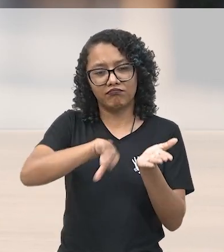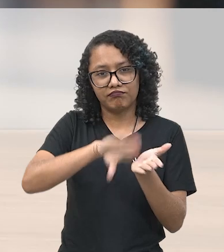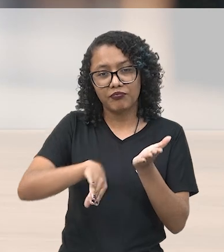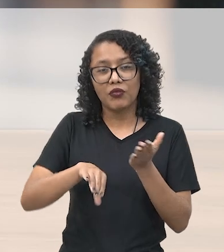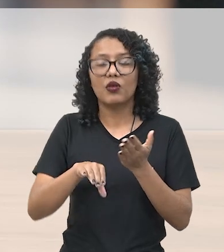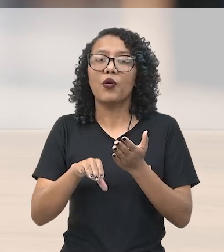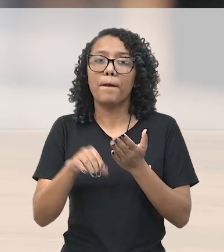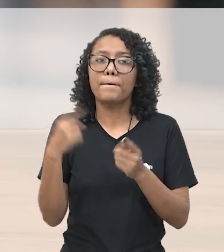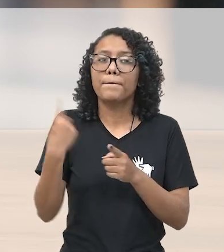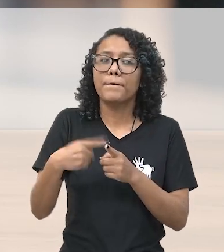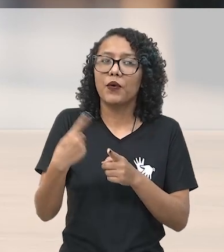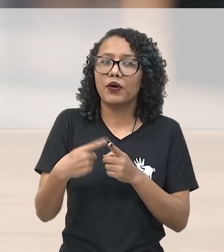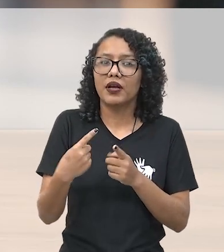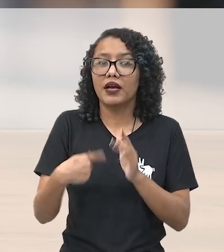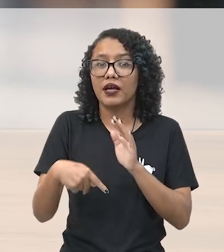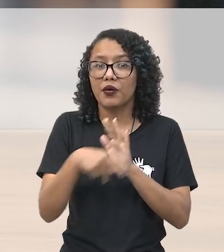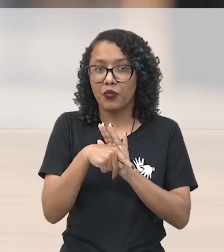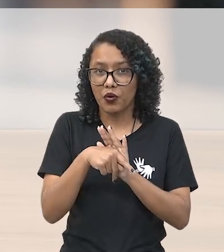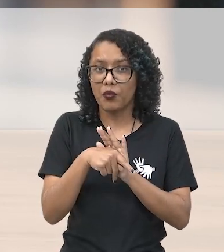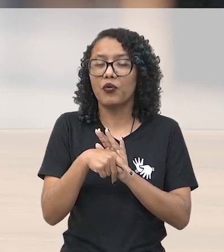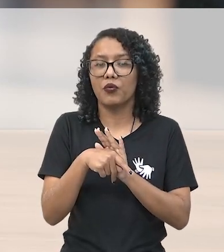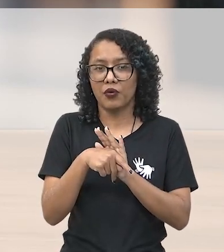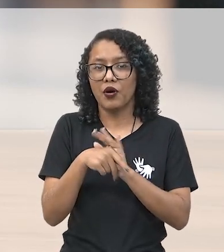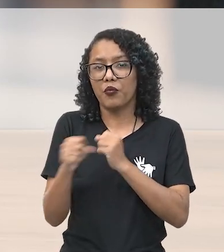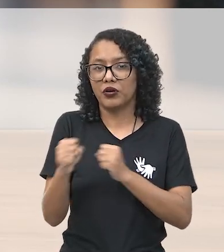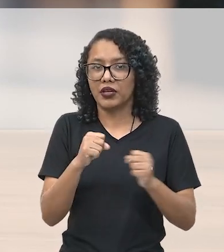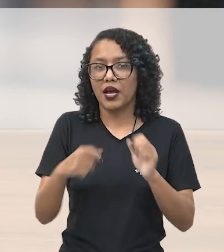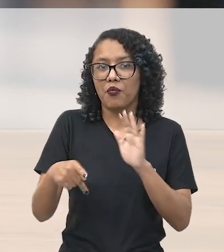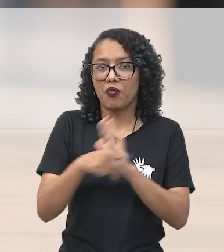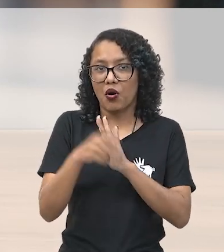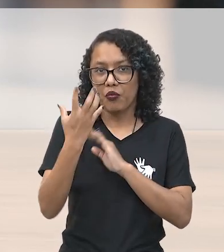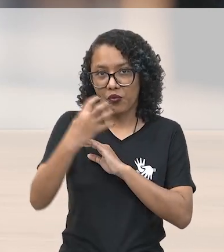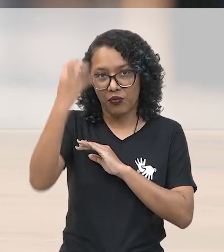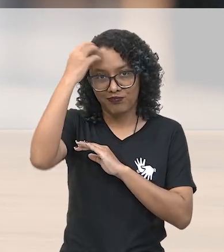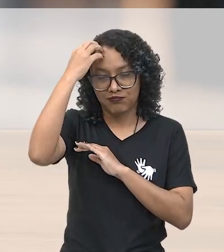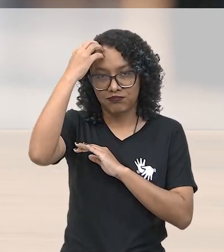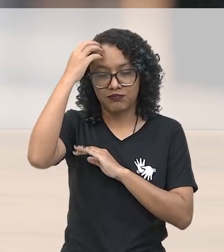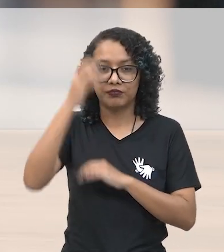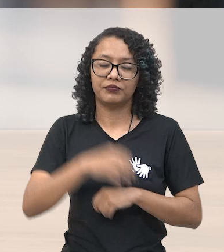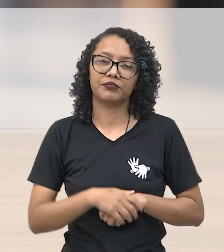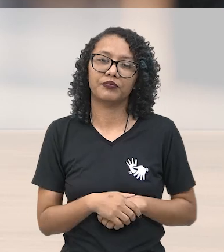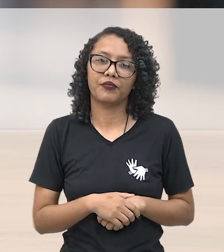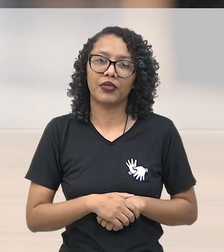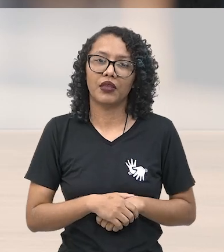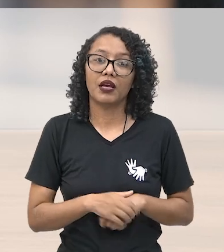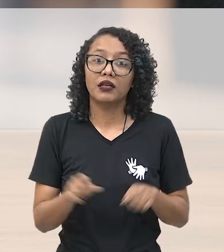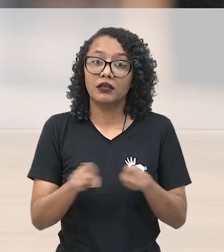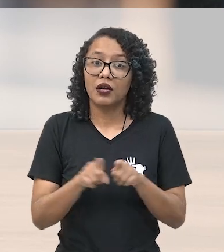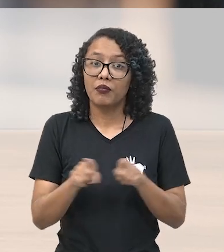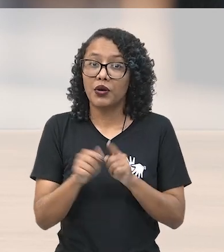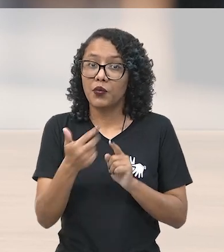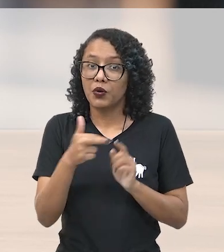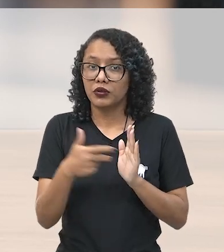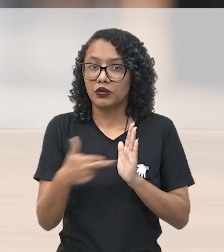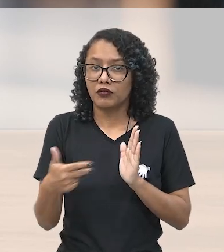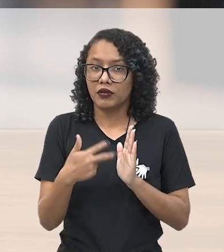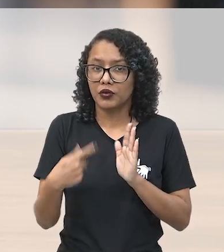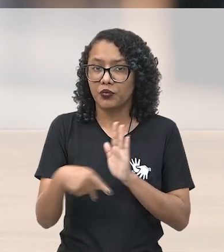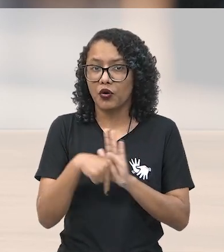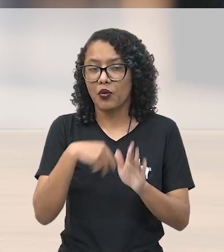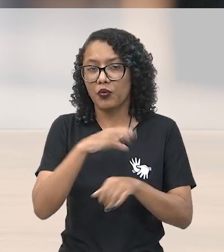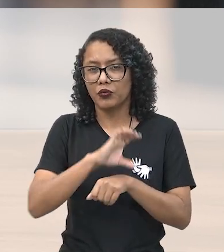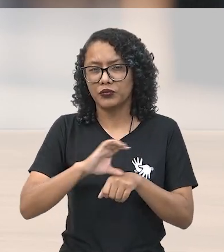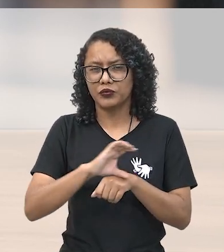figura característica da monarquia, tá certo? Outra inovação aí que a Constituição de 1891